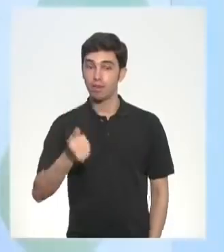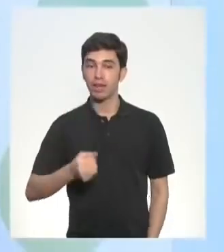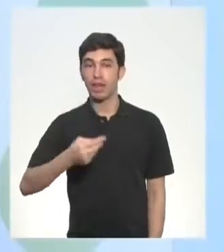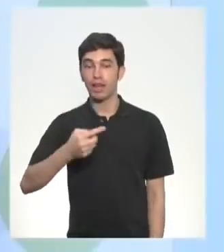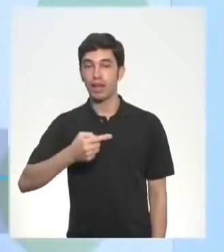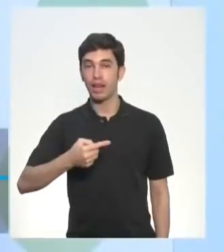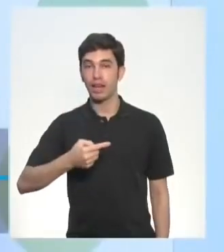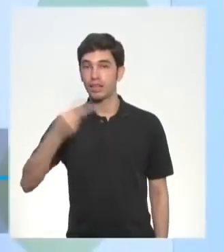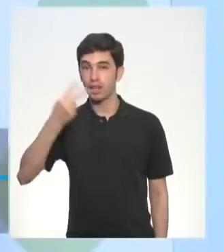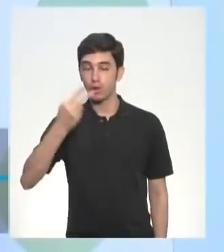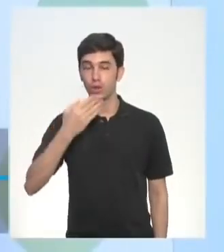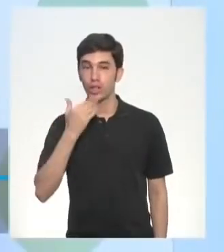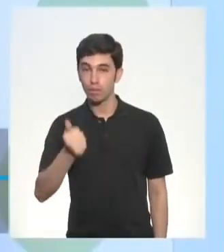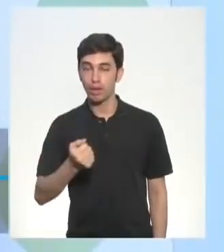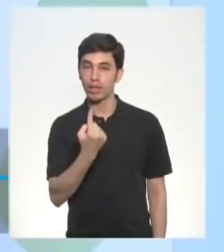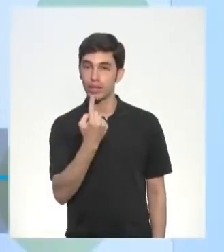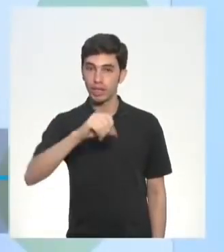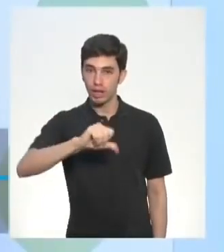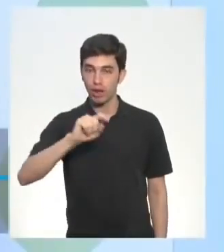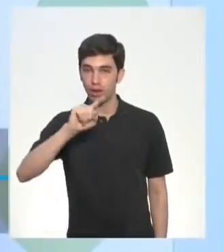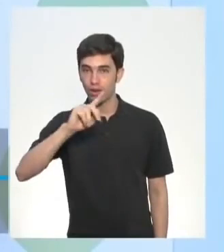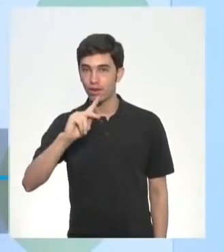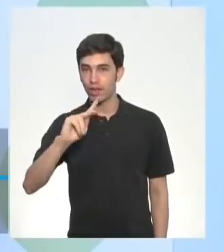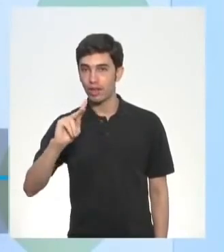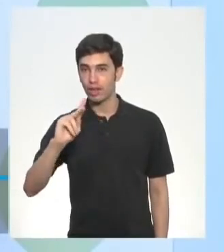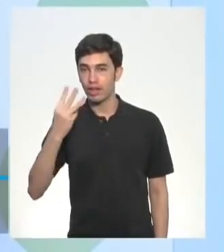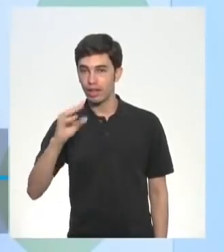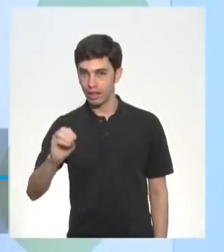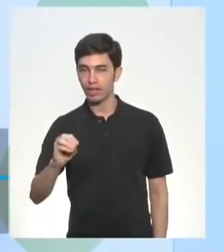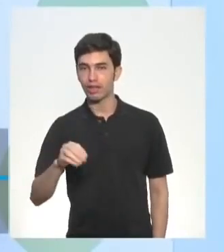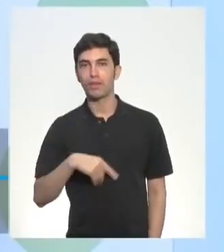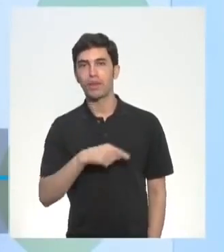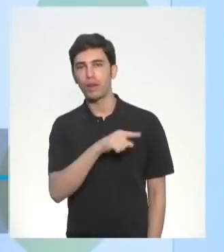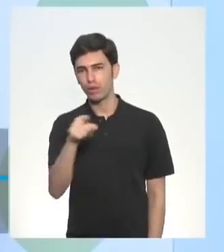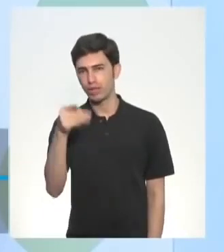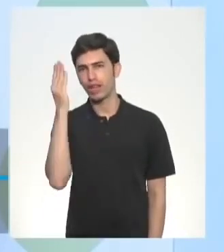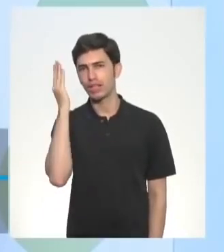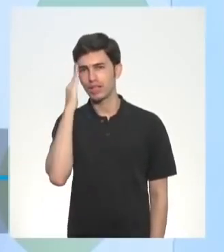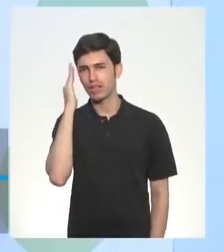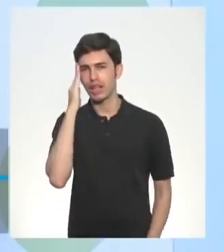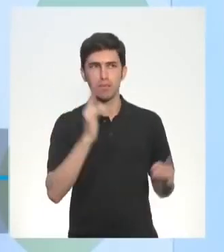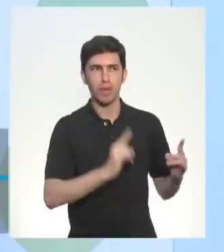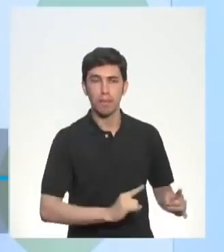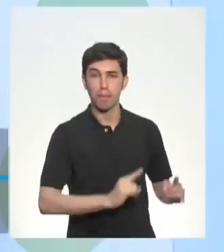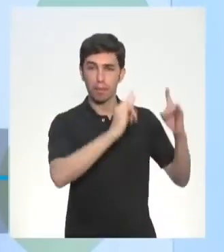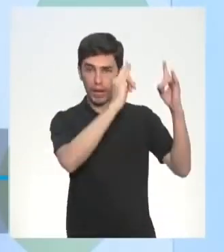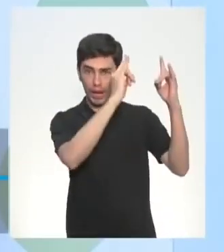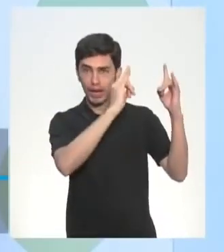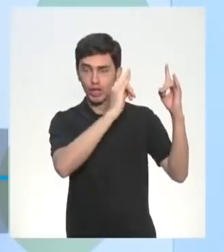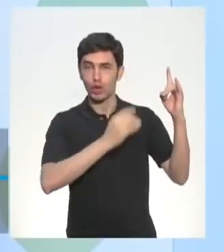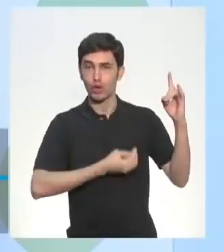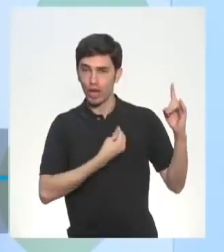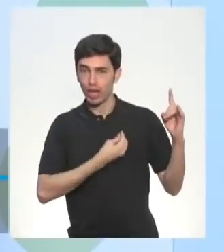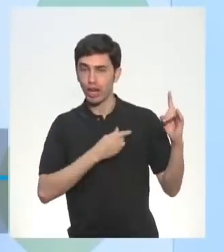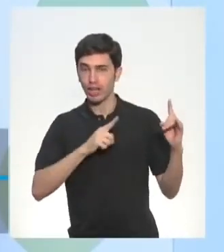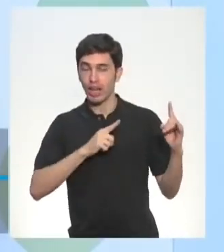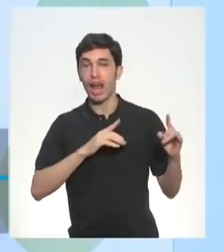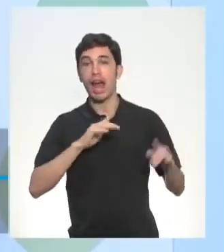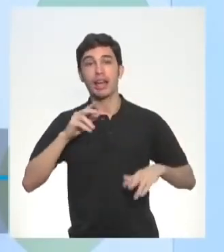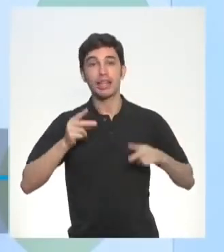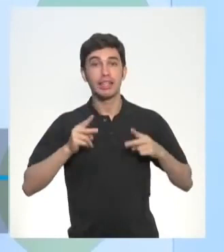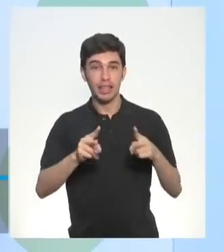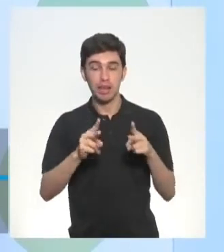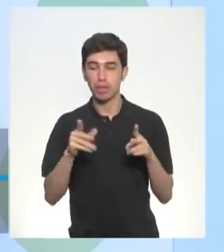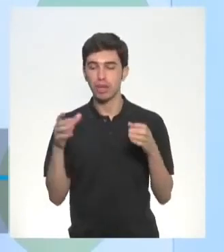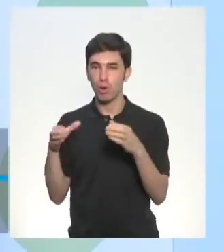uma assembleia, e quem aí mora em condomínio sabe que é assim que funciona. Toda vez que tem um assunto importante para resolver, se reúne o conselho,